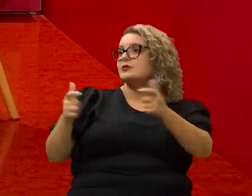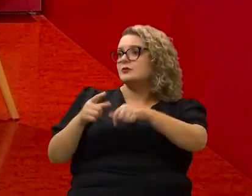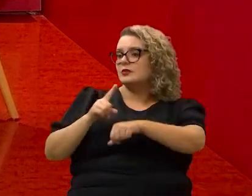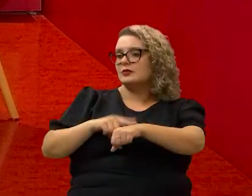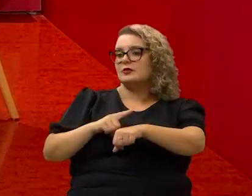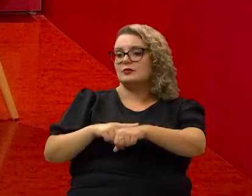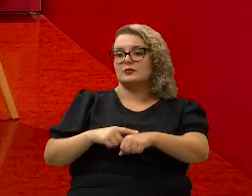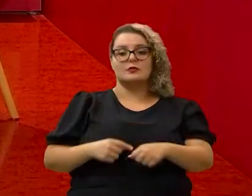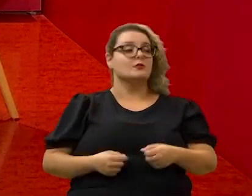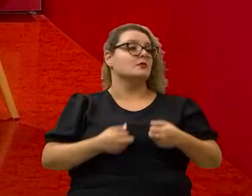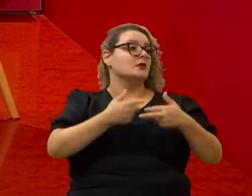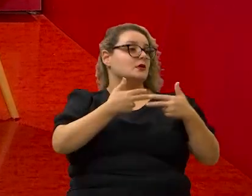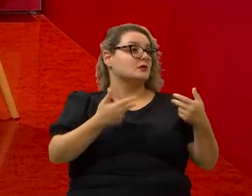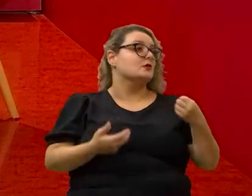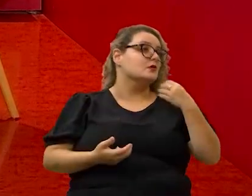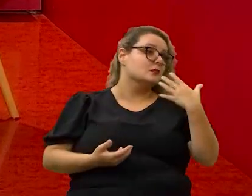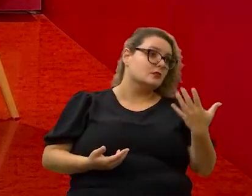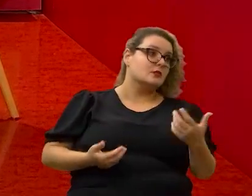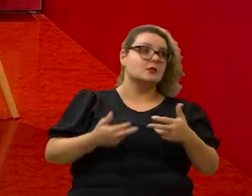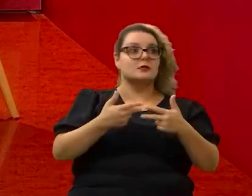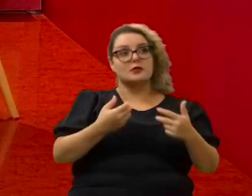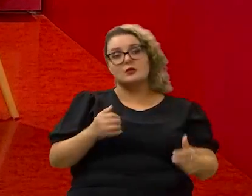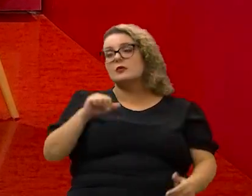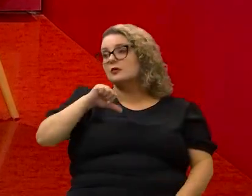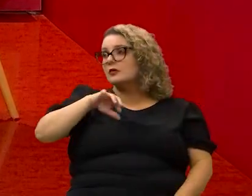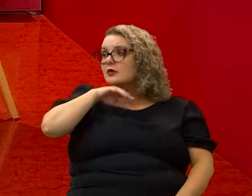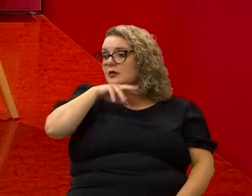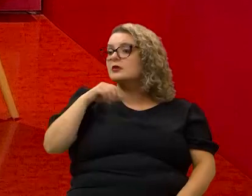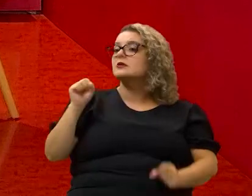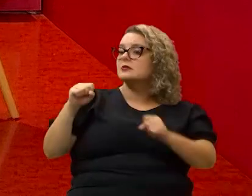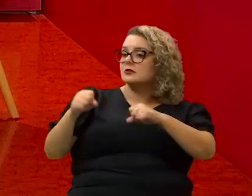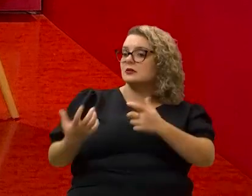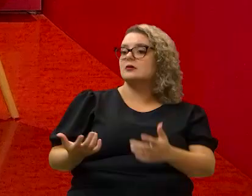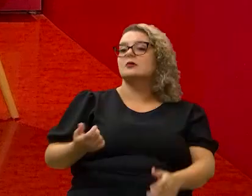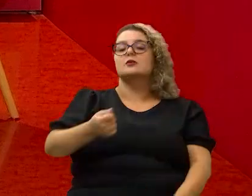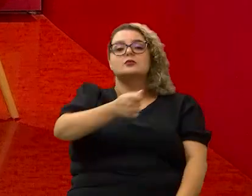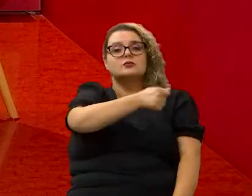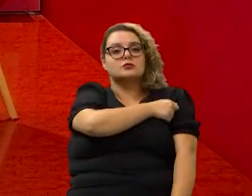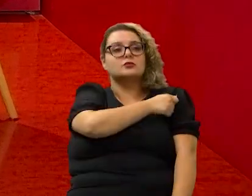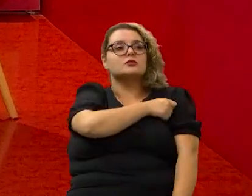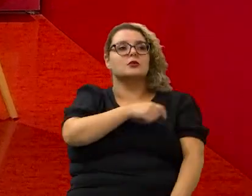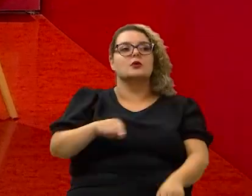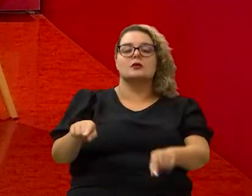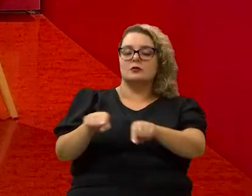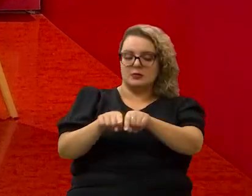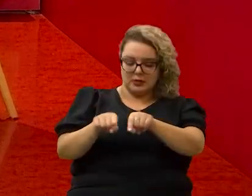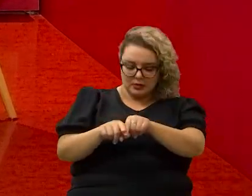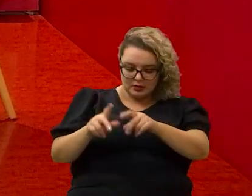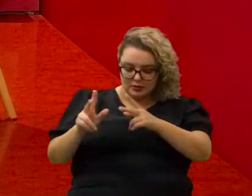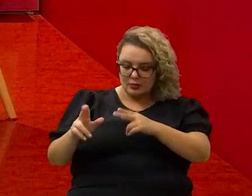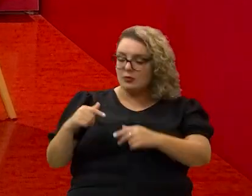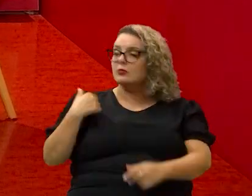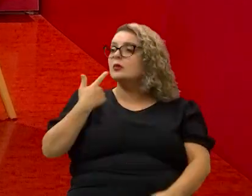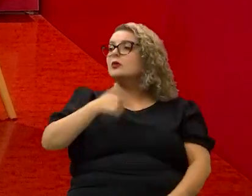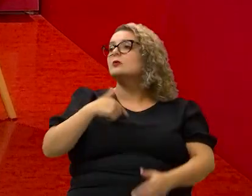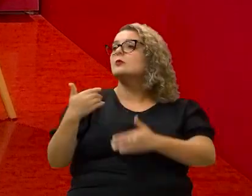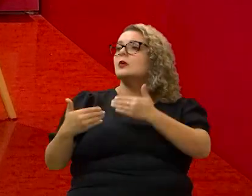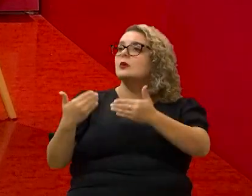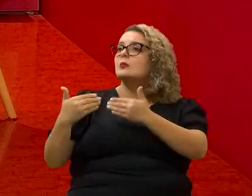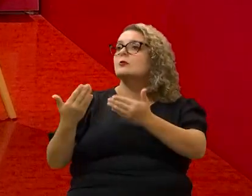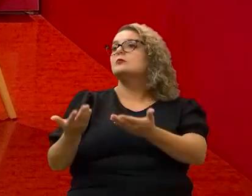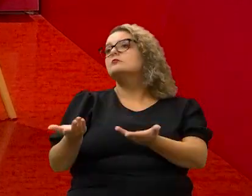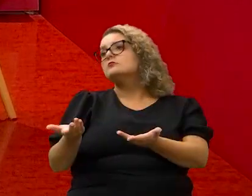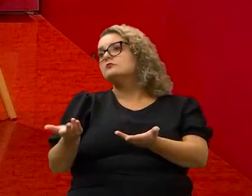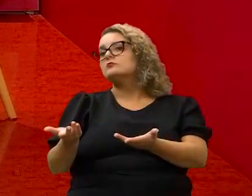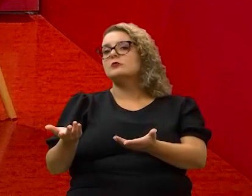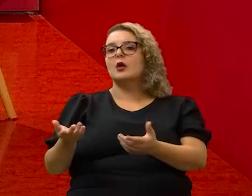tempo. Para o lado bom, Pro lado ruim. Exatamente. Os alunos vão passar também, como nós, né, estamos passando, por um processo,